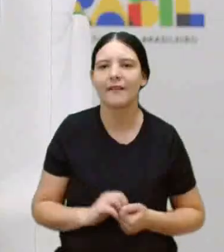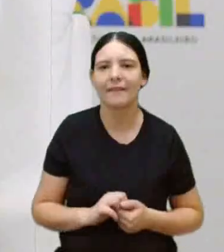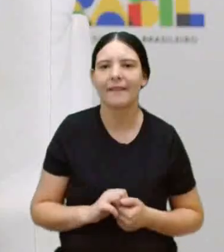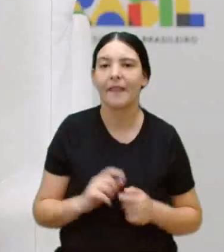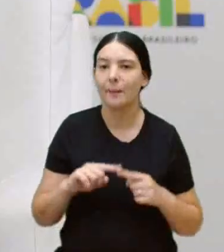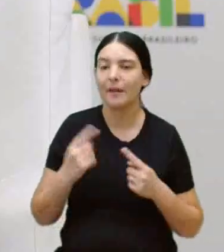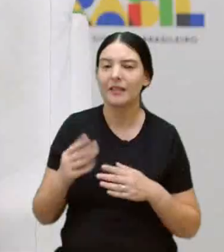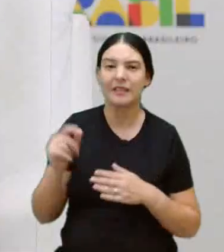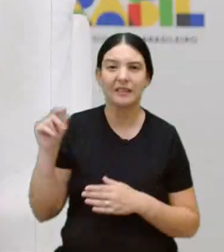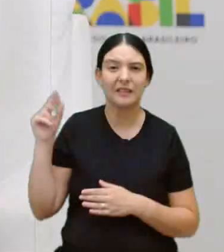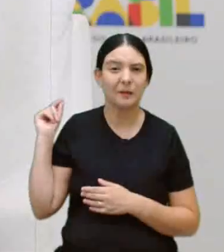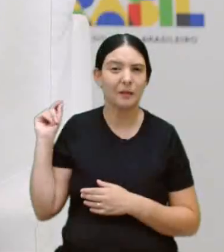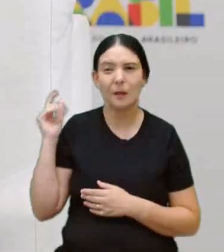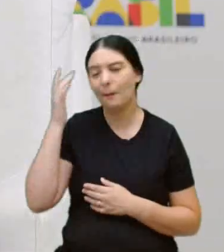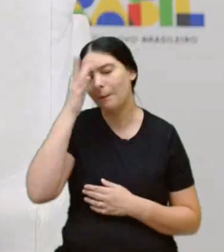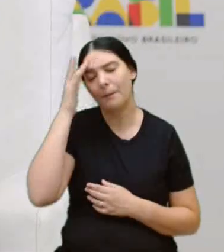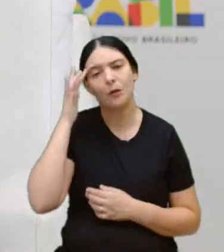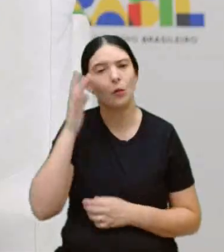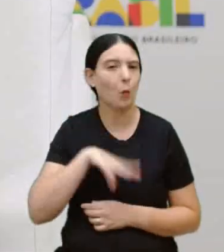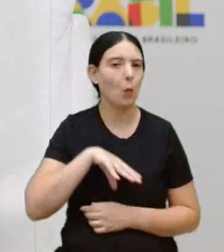pessoal ia com a cara e com a coragem.